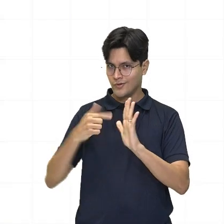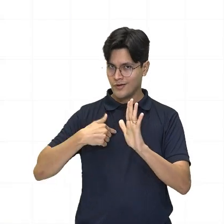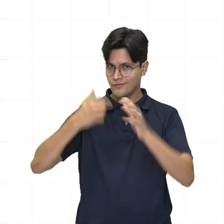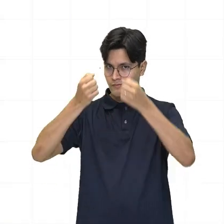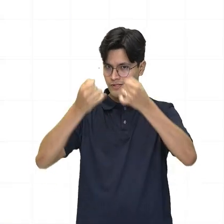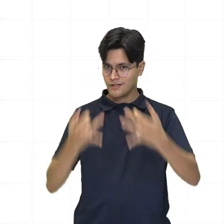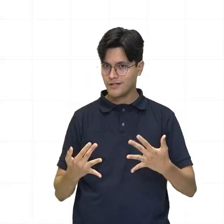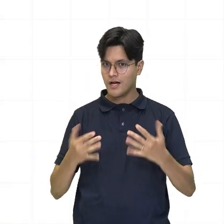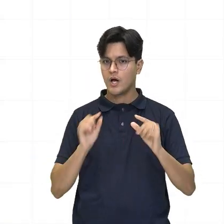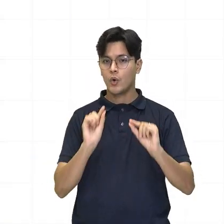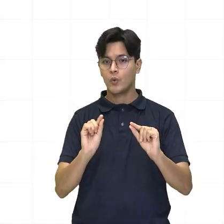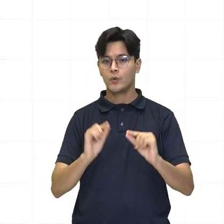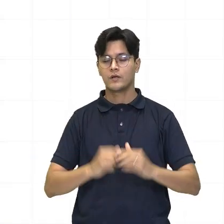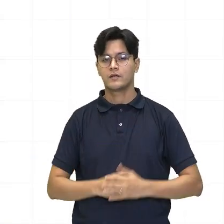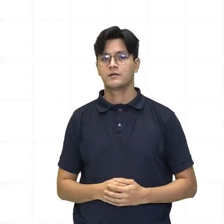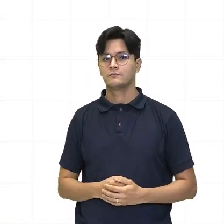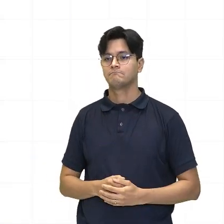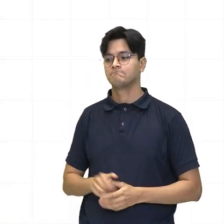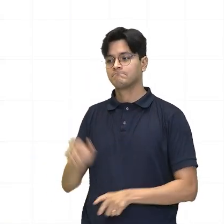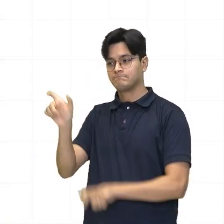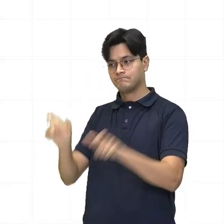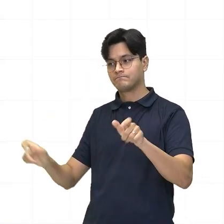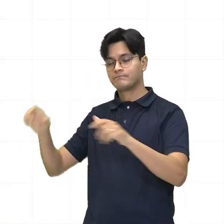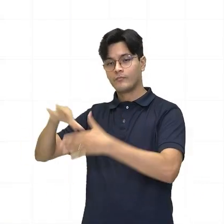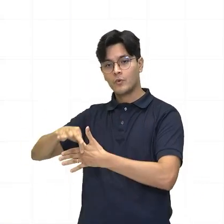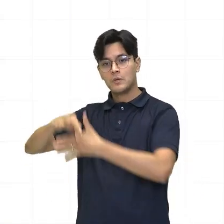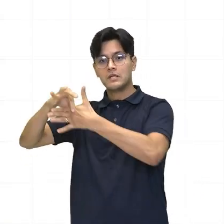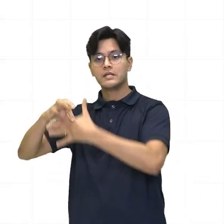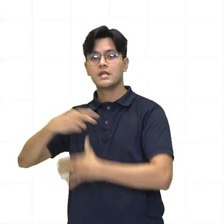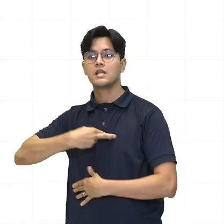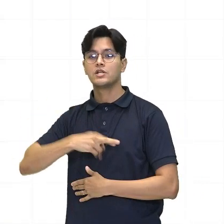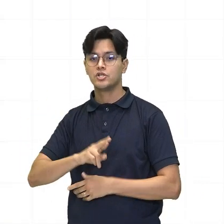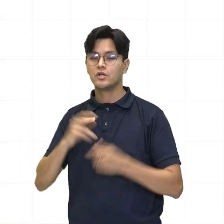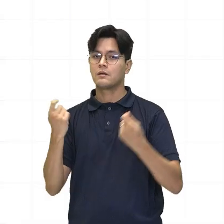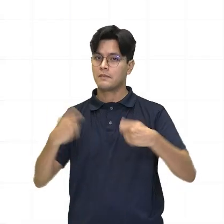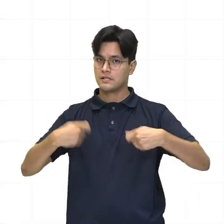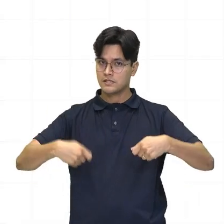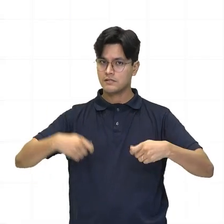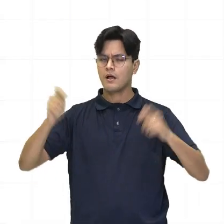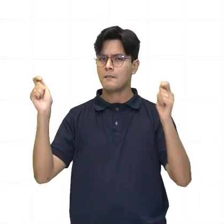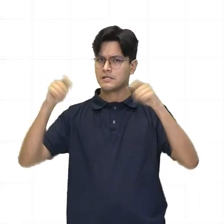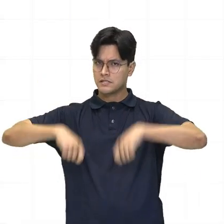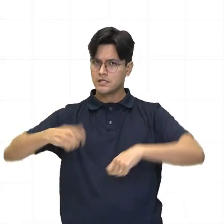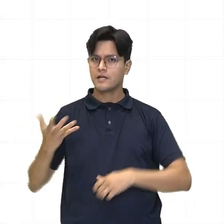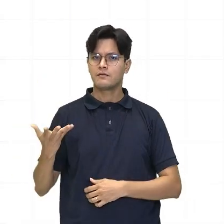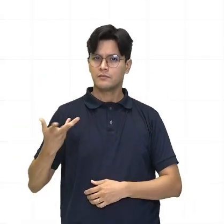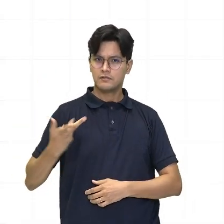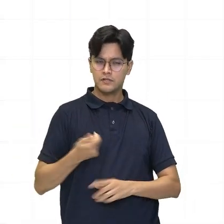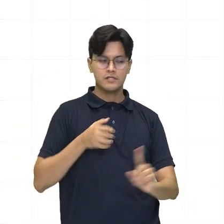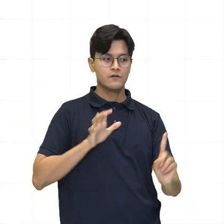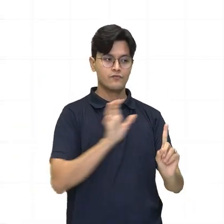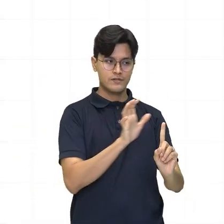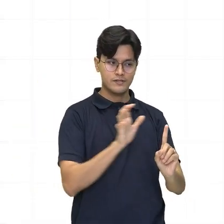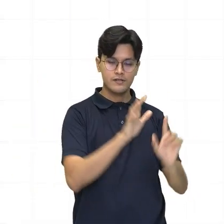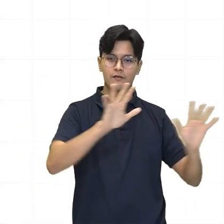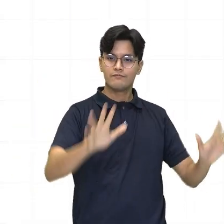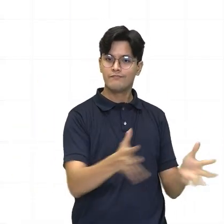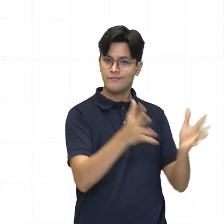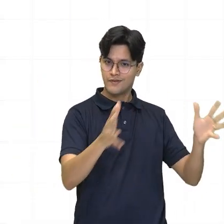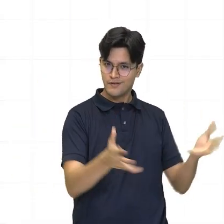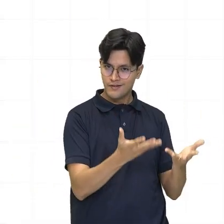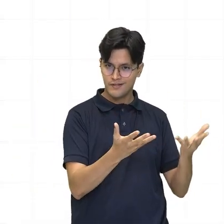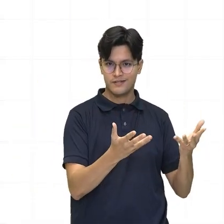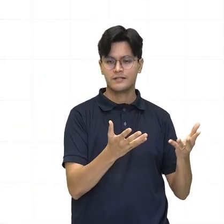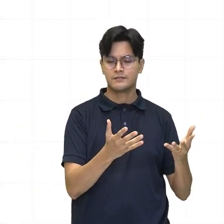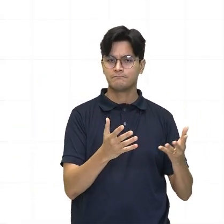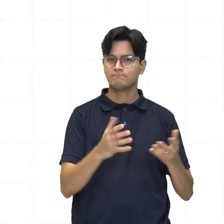A liderança religiosa, ela precisa ser carismática, comprometida e inspiradora. Né?